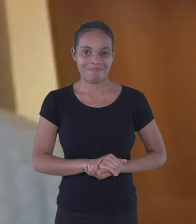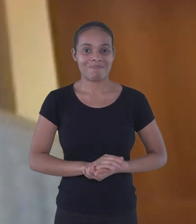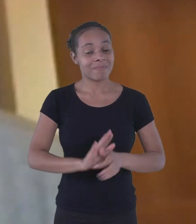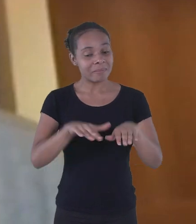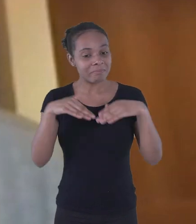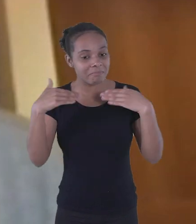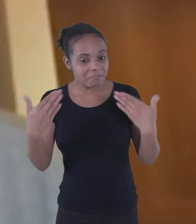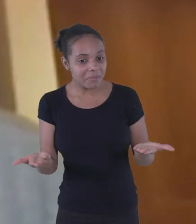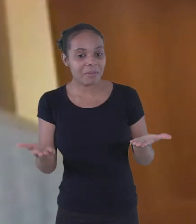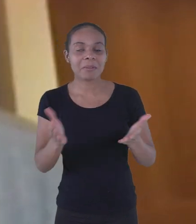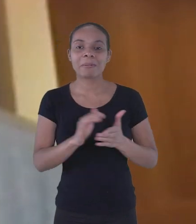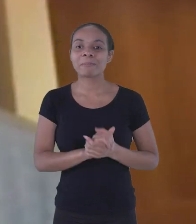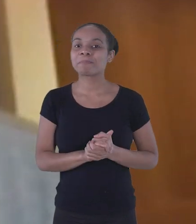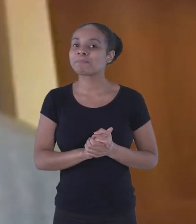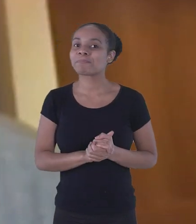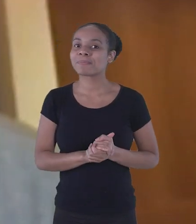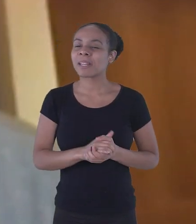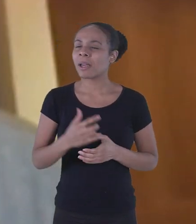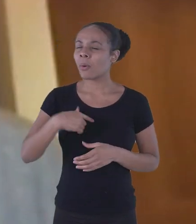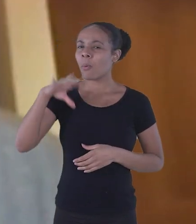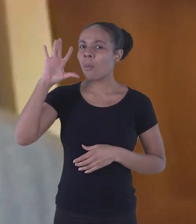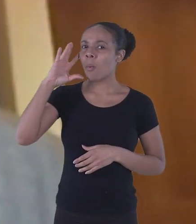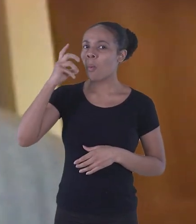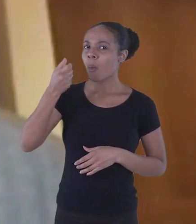Eu acho que,